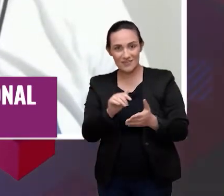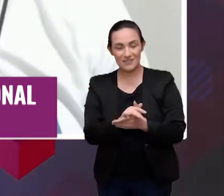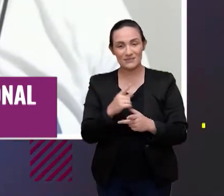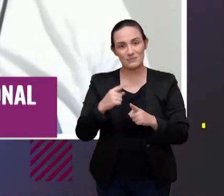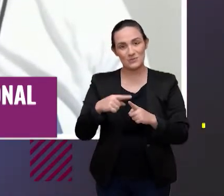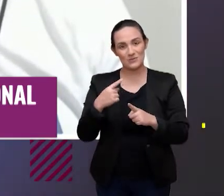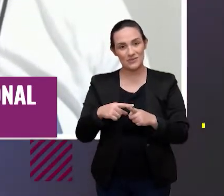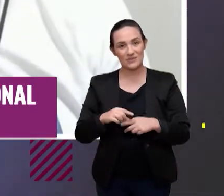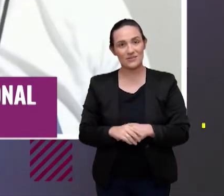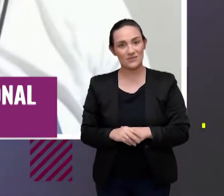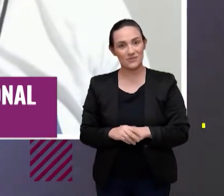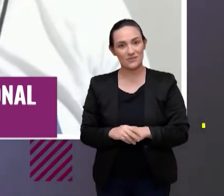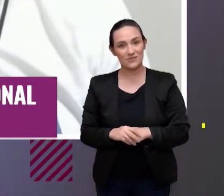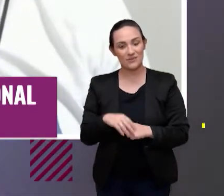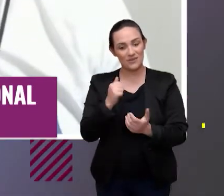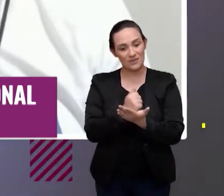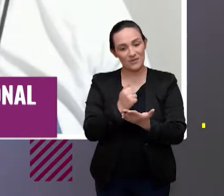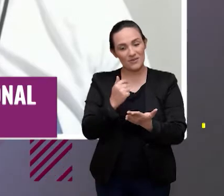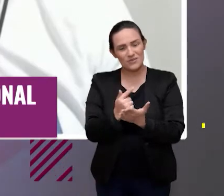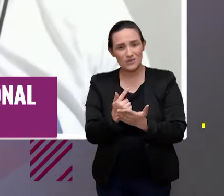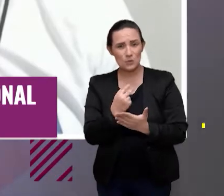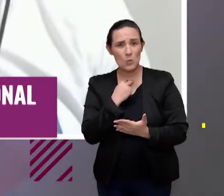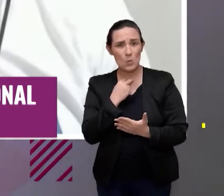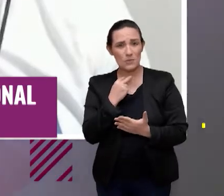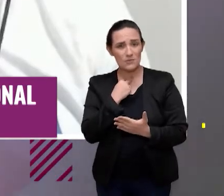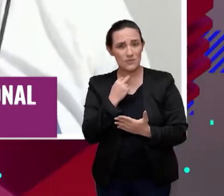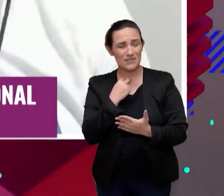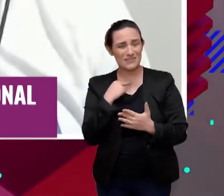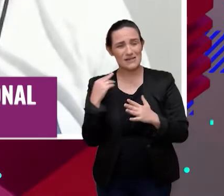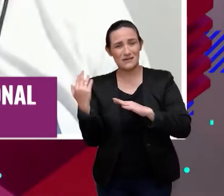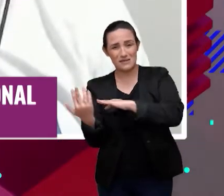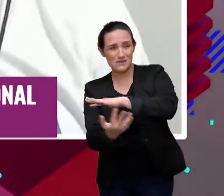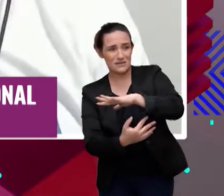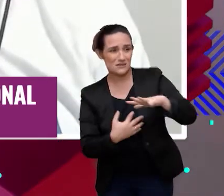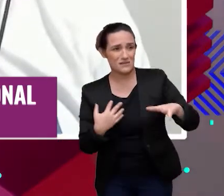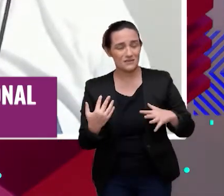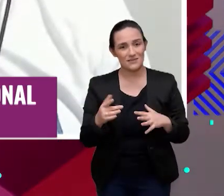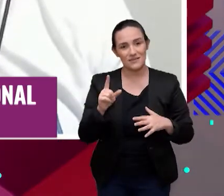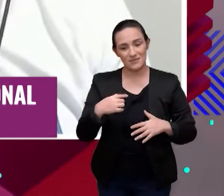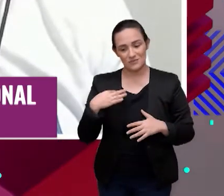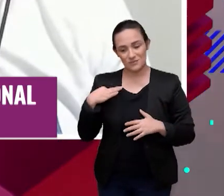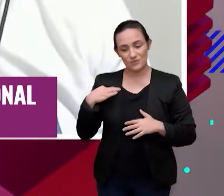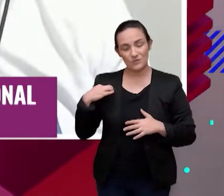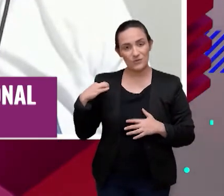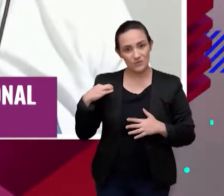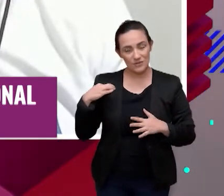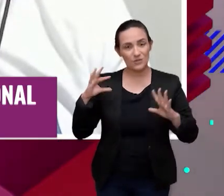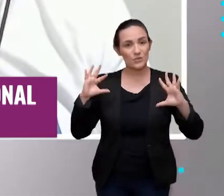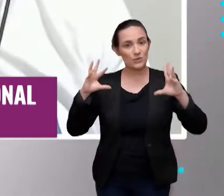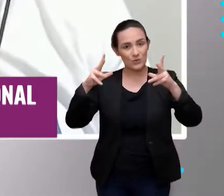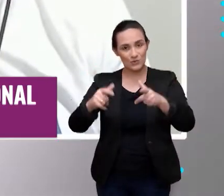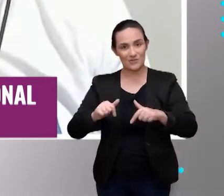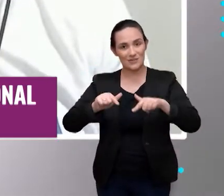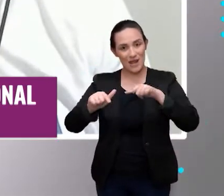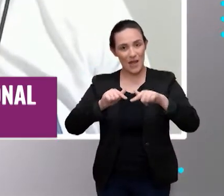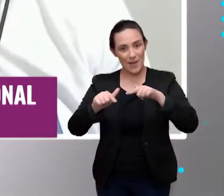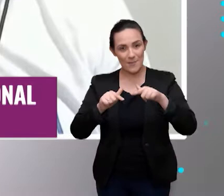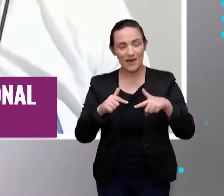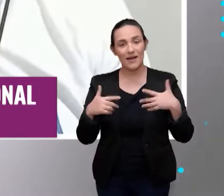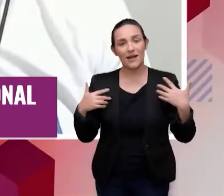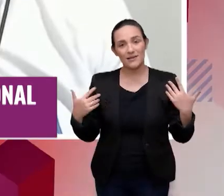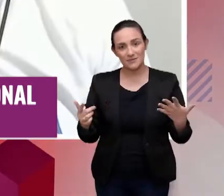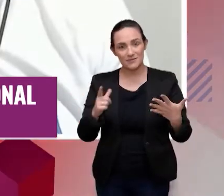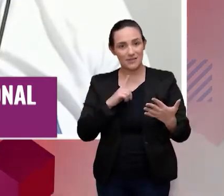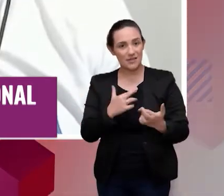conta da agenda de vocês, que é muito corrida, vocês são voluntários, né? Todos trabalham, todos têm os seus afazeres e suas obrigações